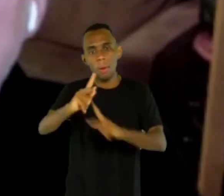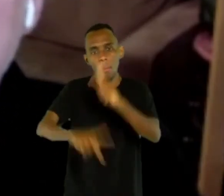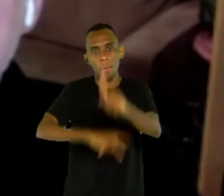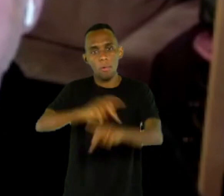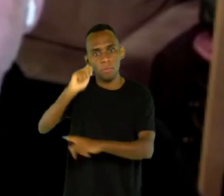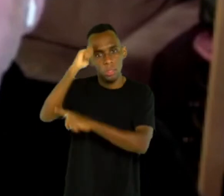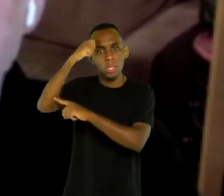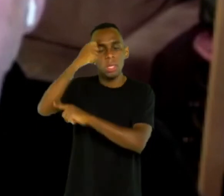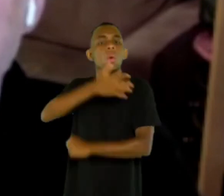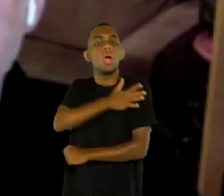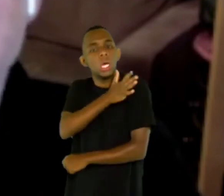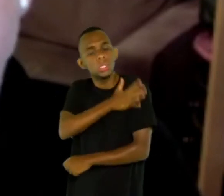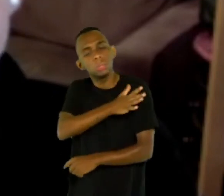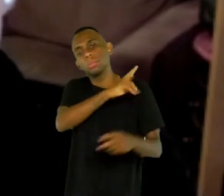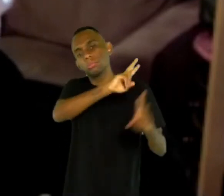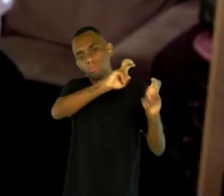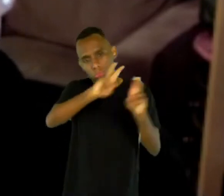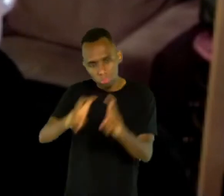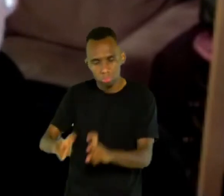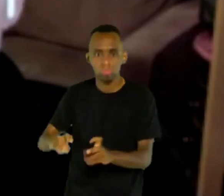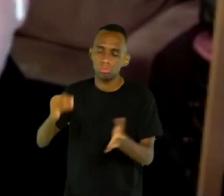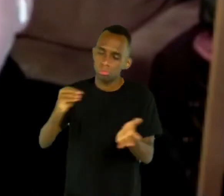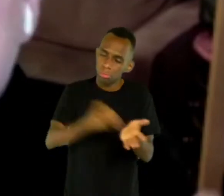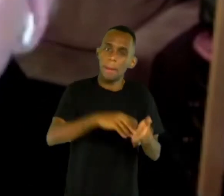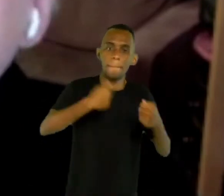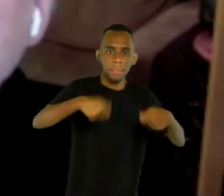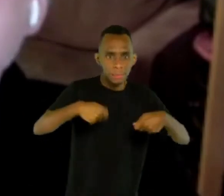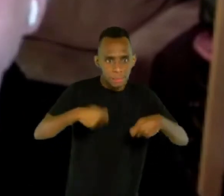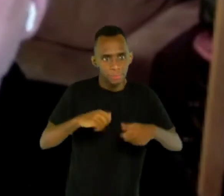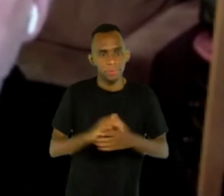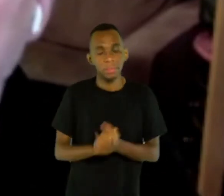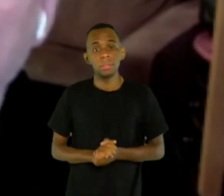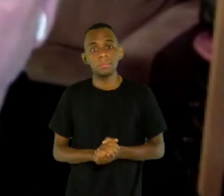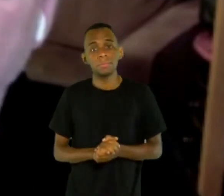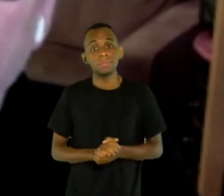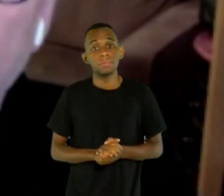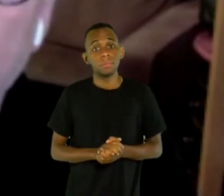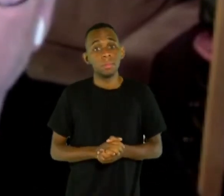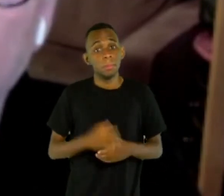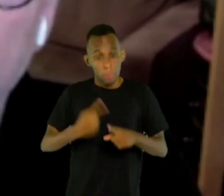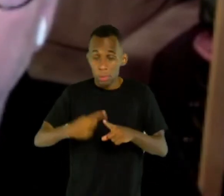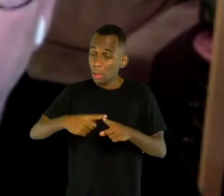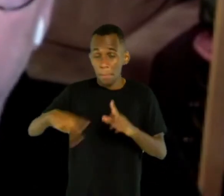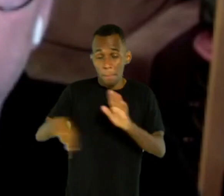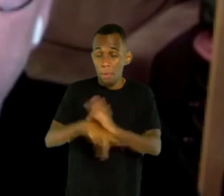é uma questão essencial, né? E é uma questão existencial para o Brasil.